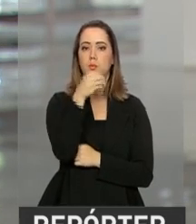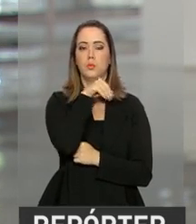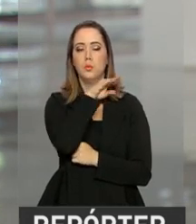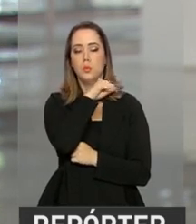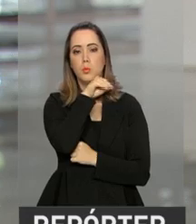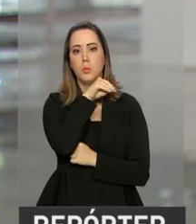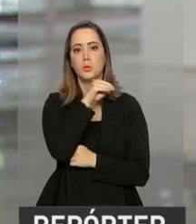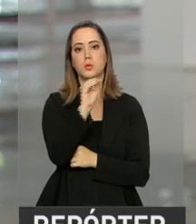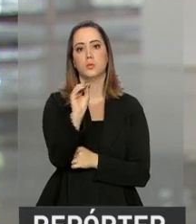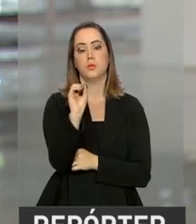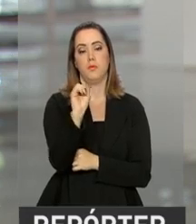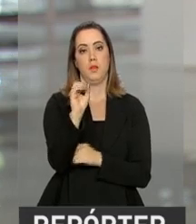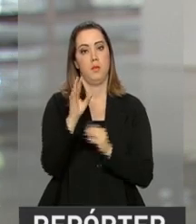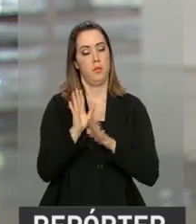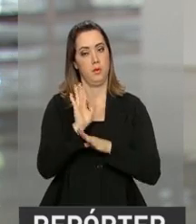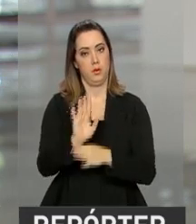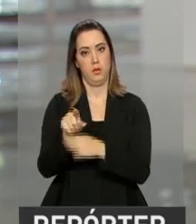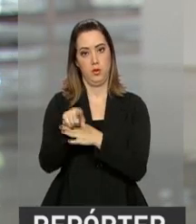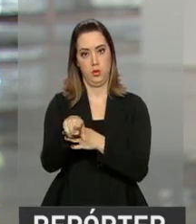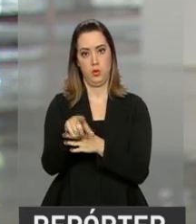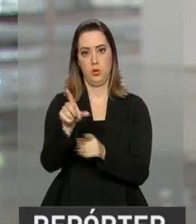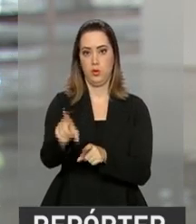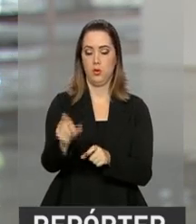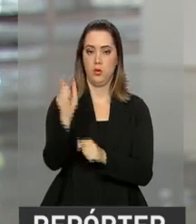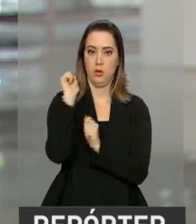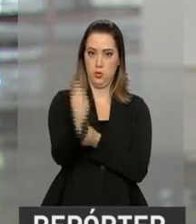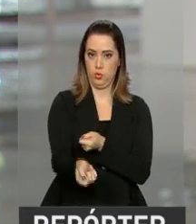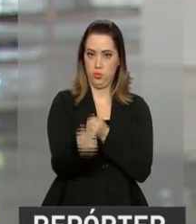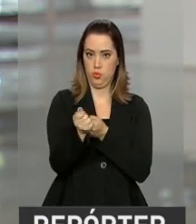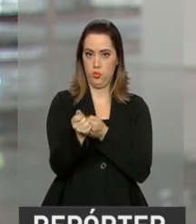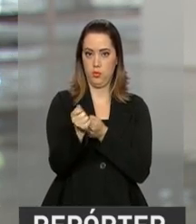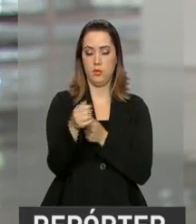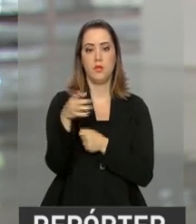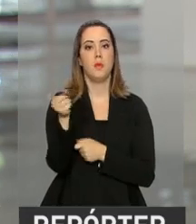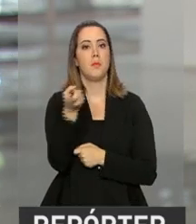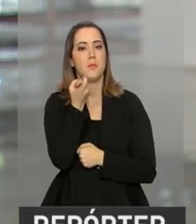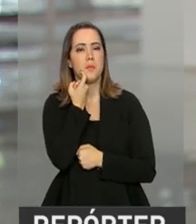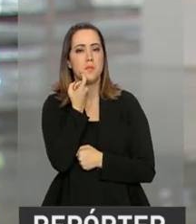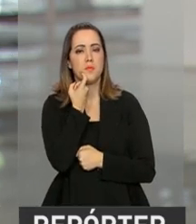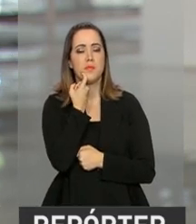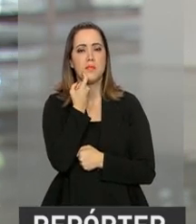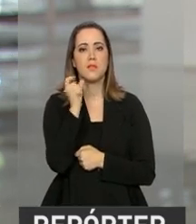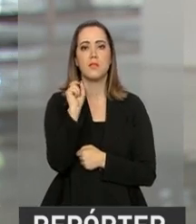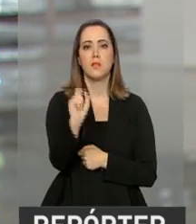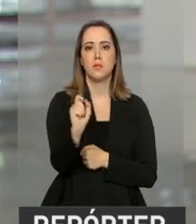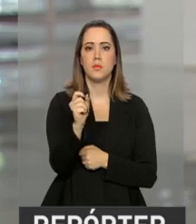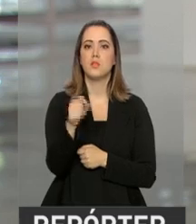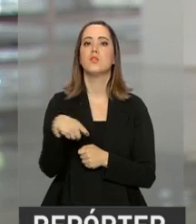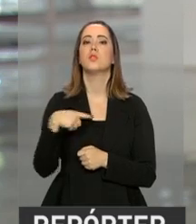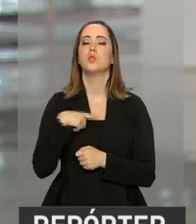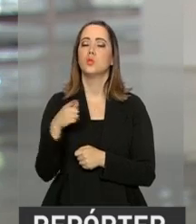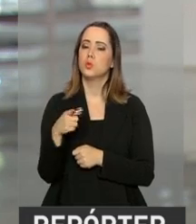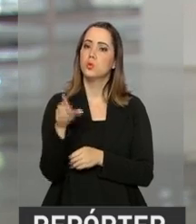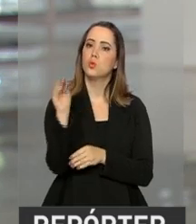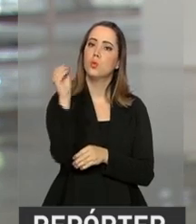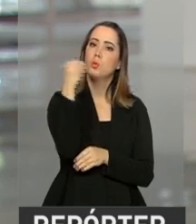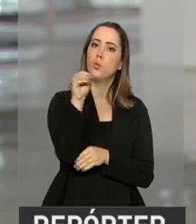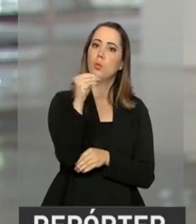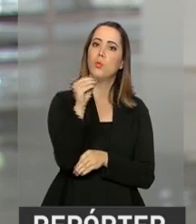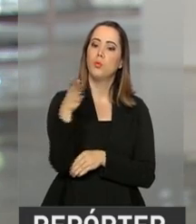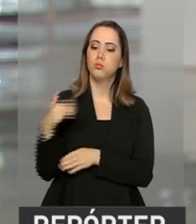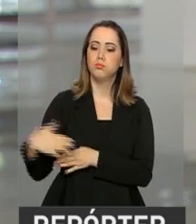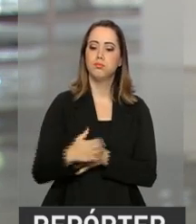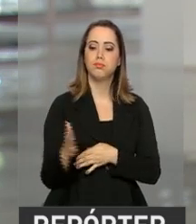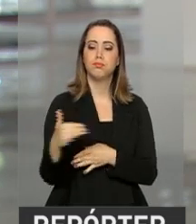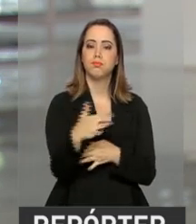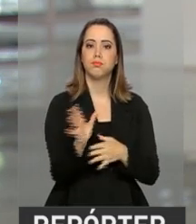Catarina na da Tainha que é um peixe local entre os meses de Maio e julho esses botos eles nadam em círculos e deixam os peixes